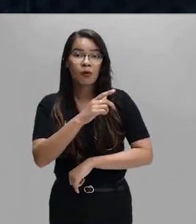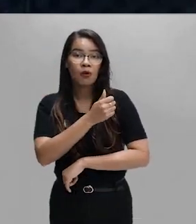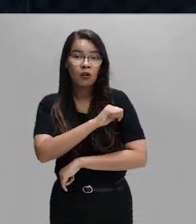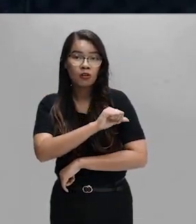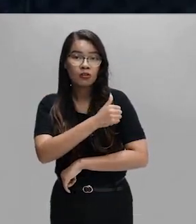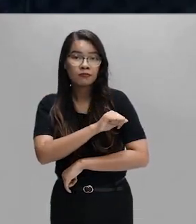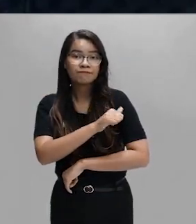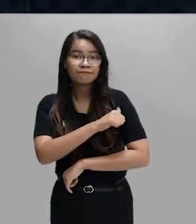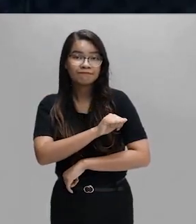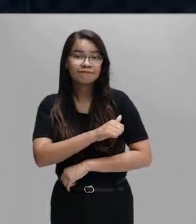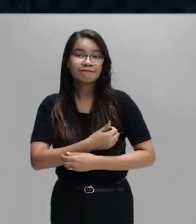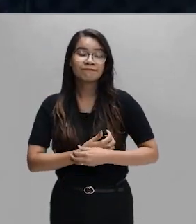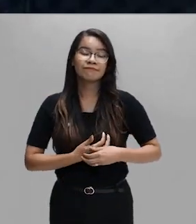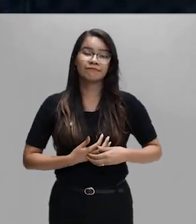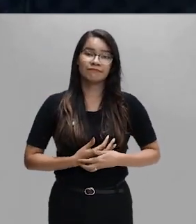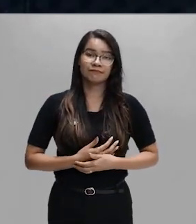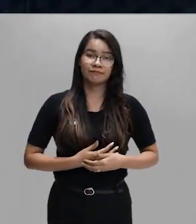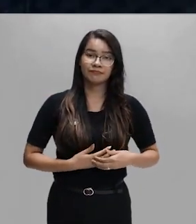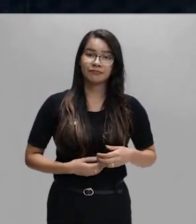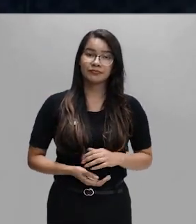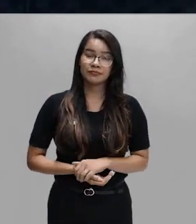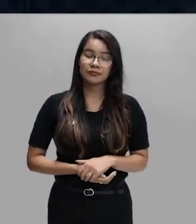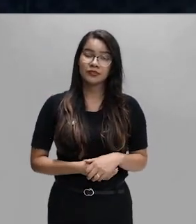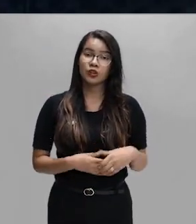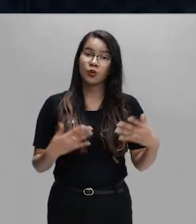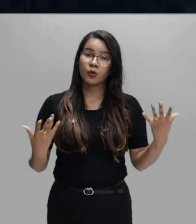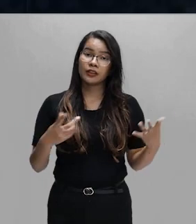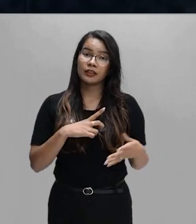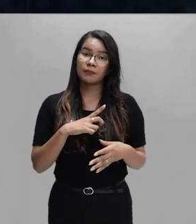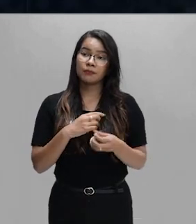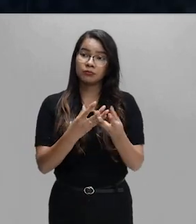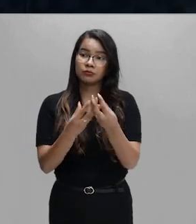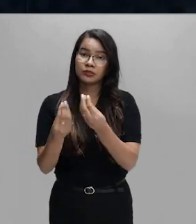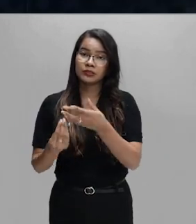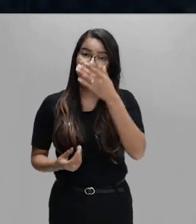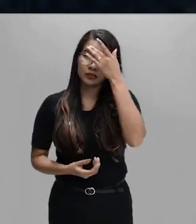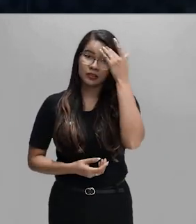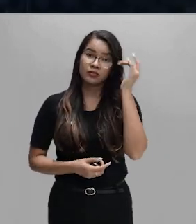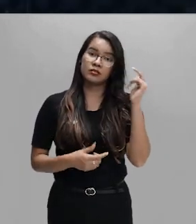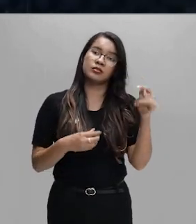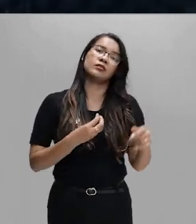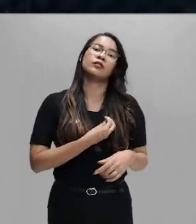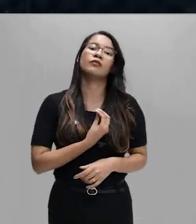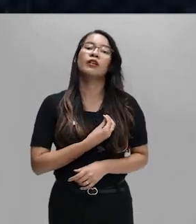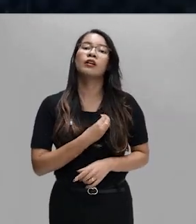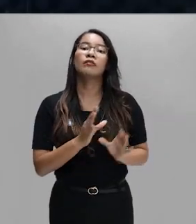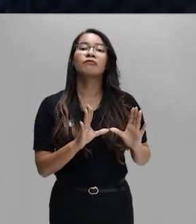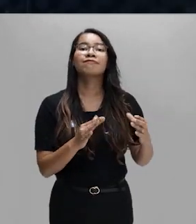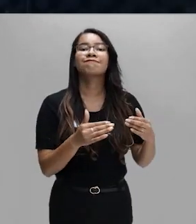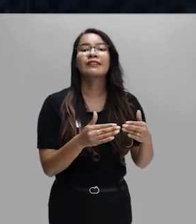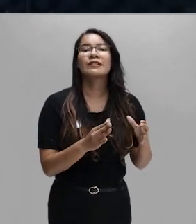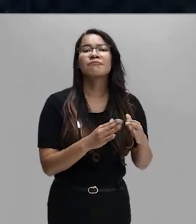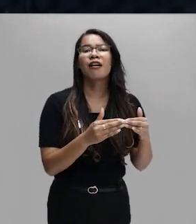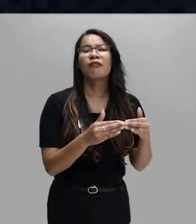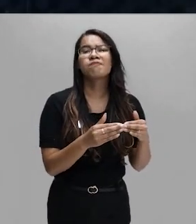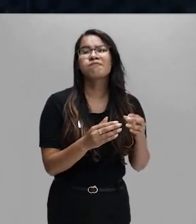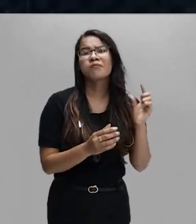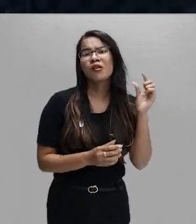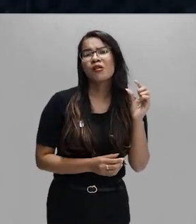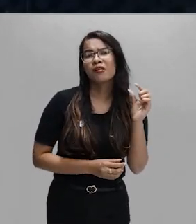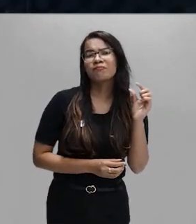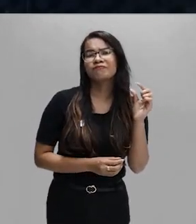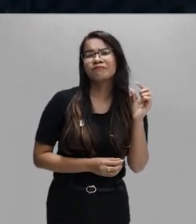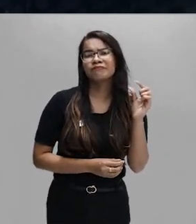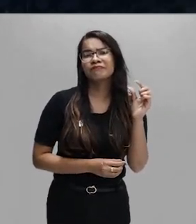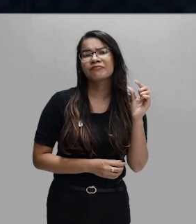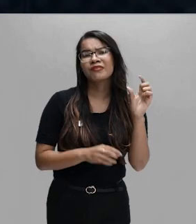capitais são cidades muito populosas. E quando tem muita gente vivendo num espaço pequeno, reduzido, sem infraestrutura, geralmente